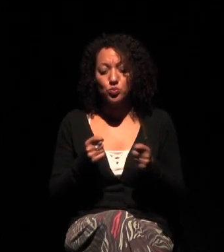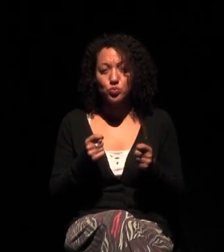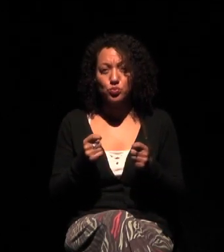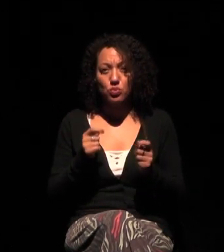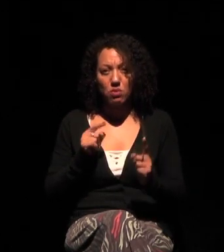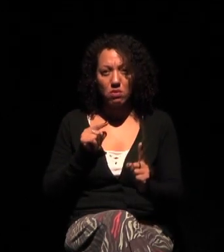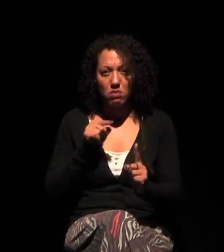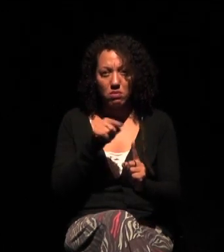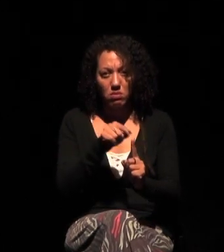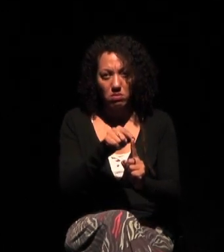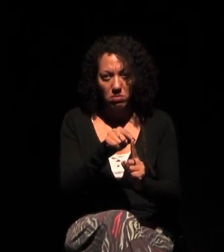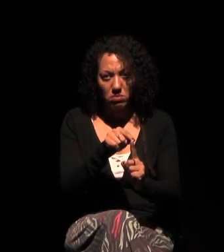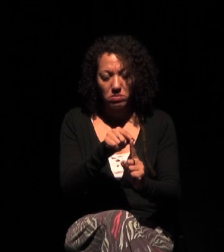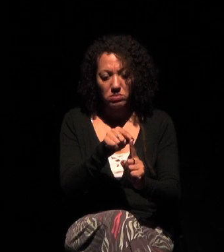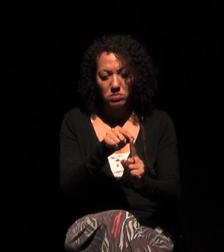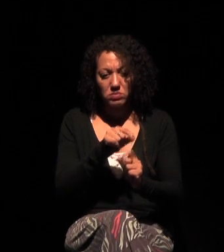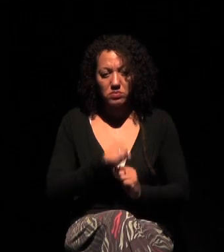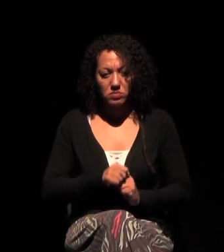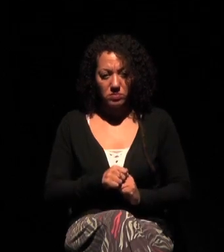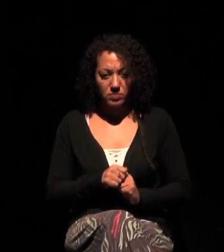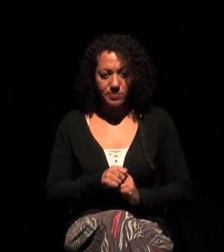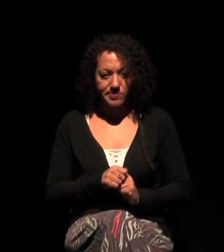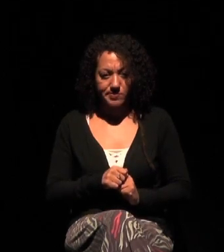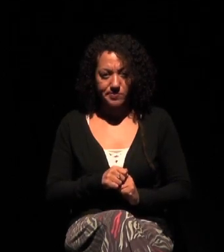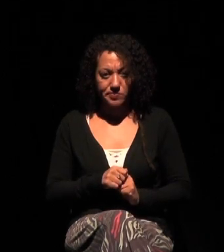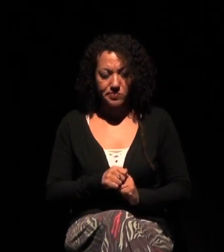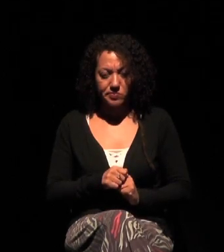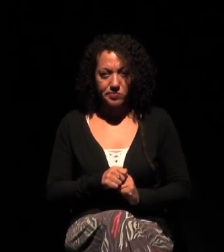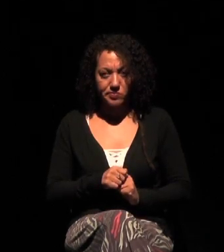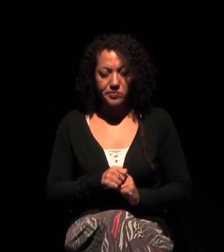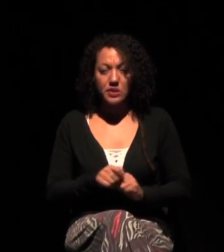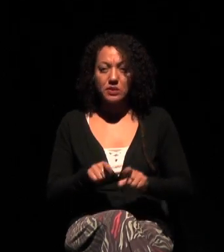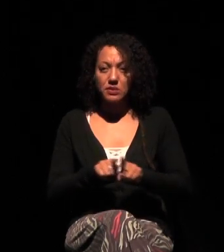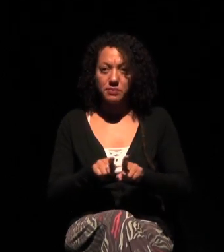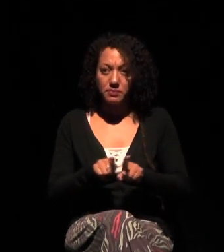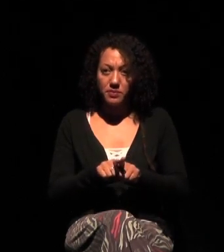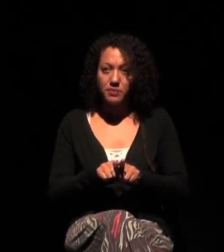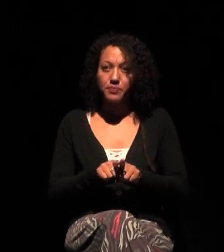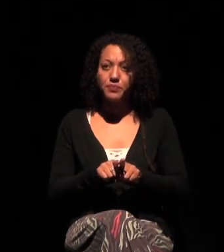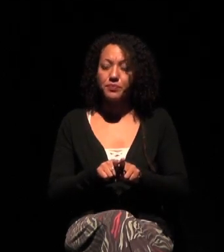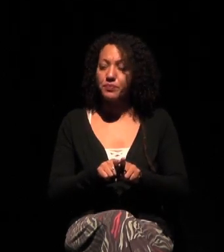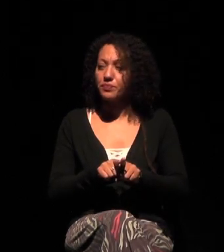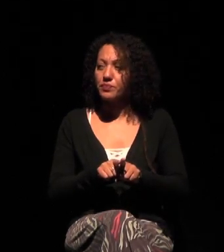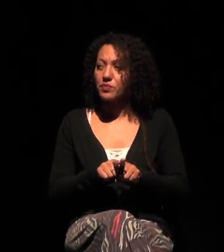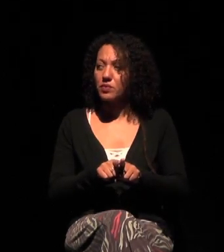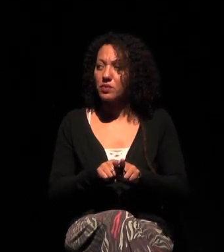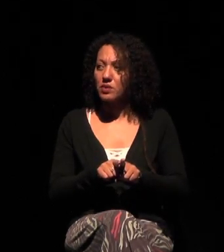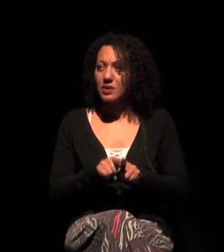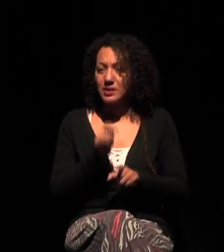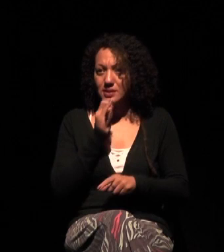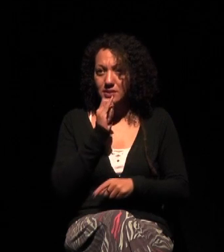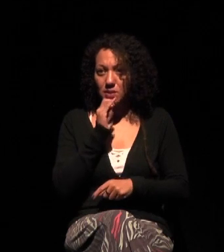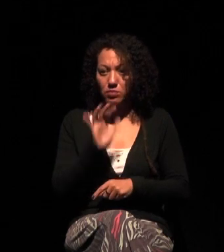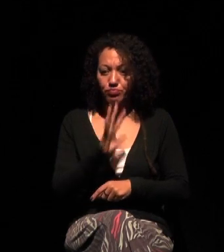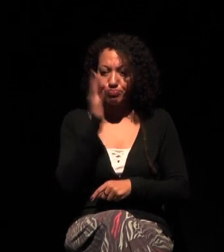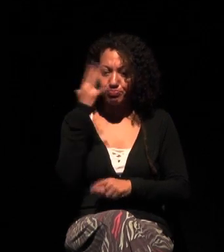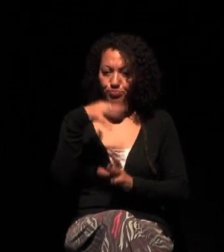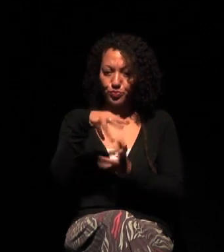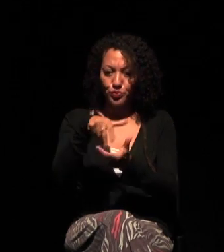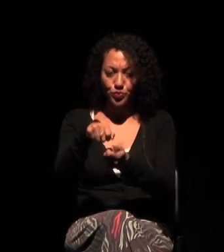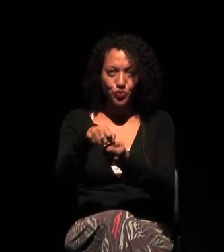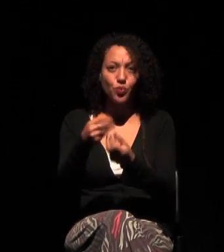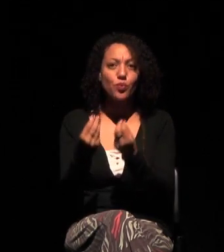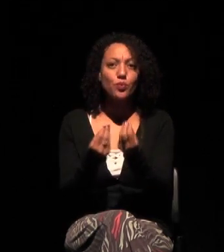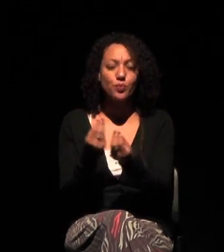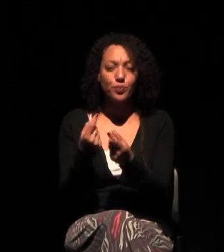é isto é é como é que a gente utiliza também quanto com uma situação do mundo que se puna prática